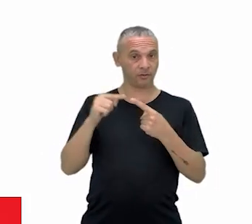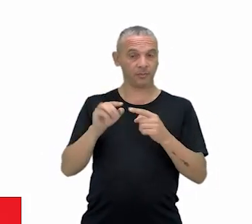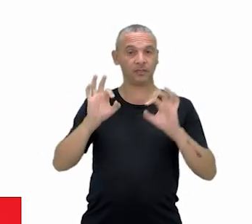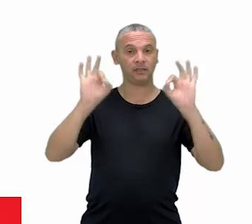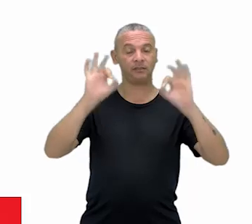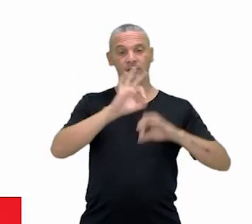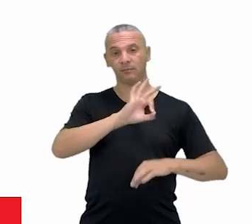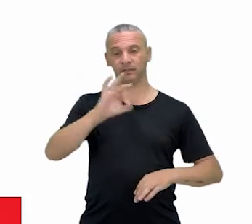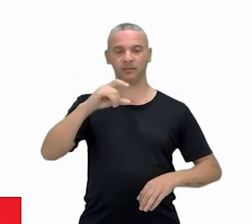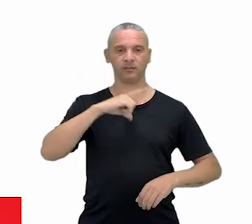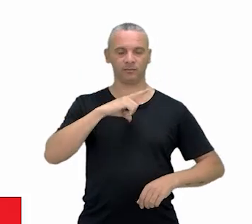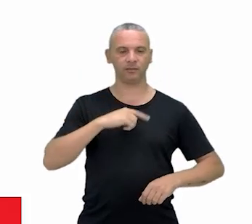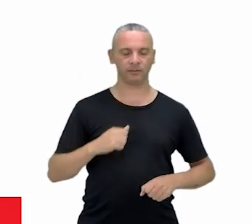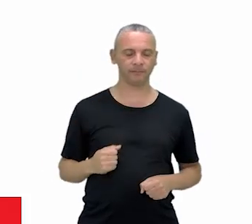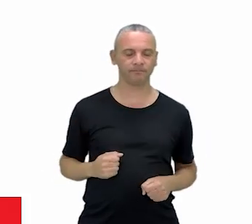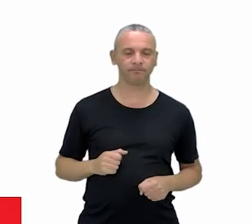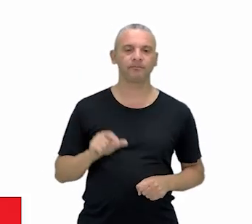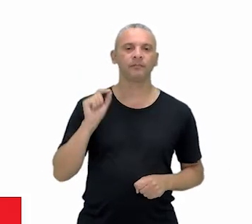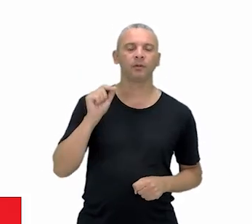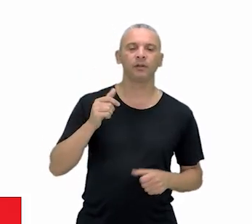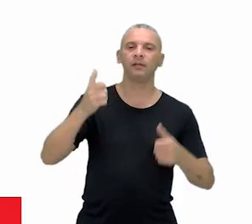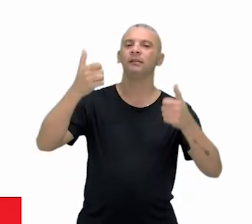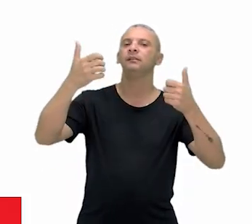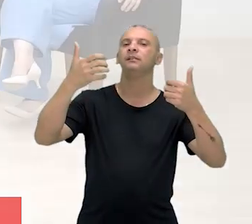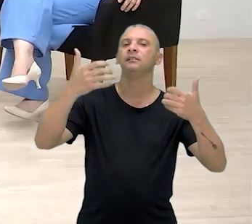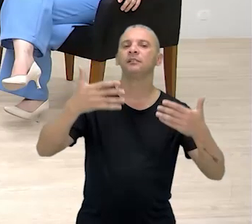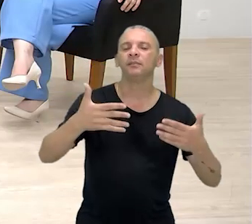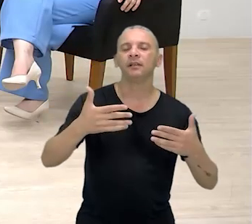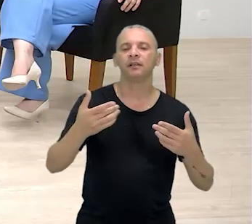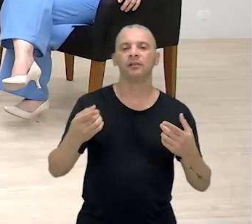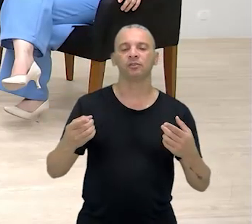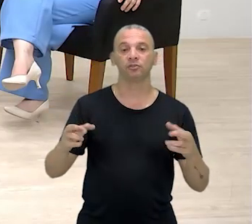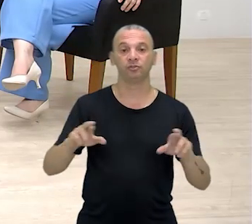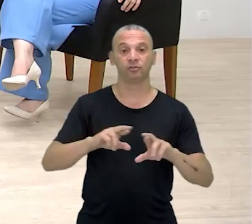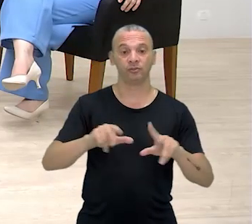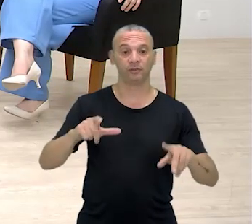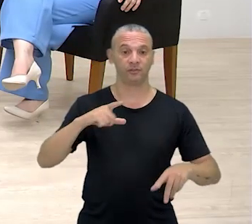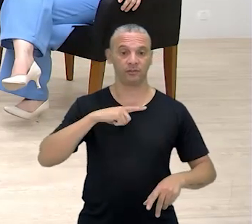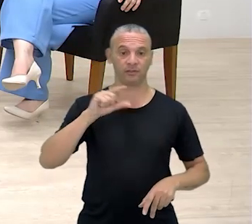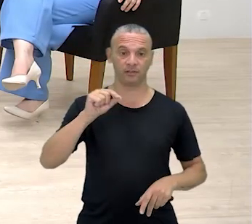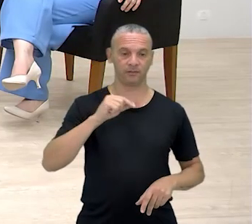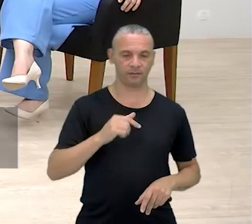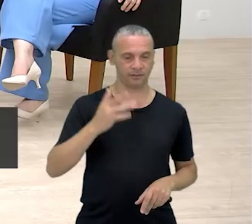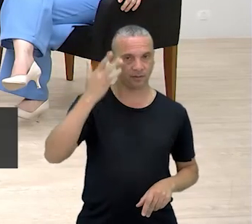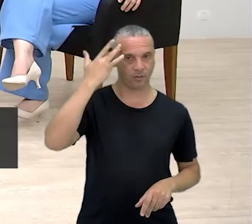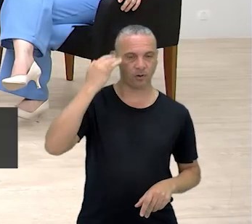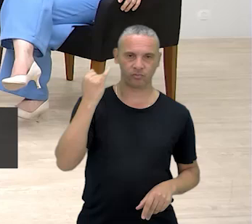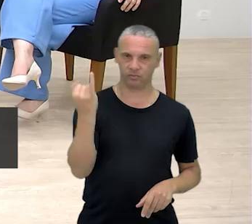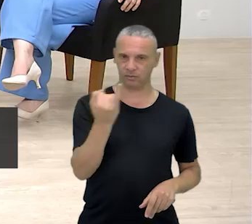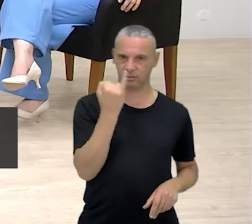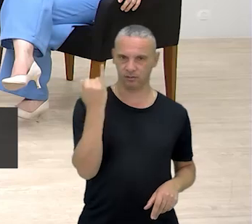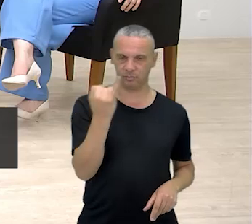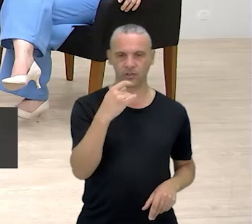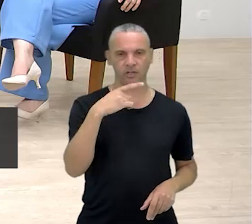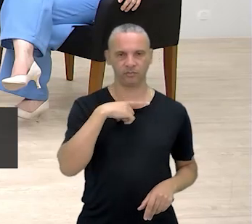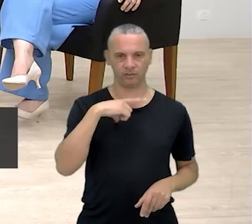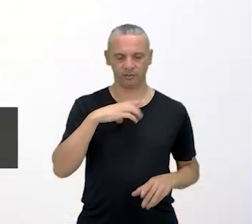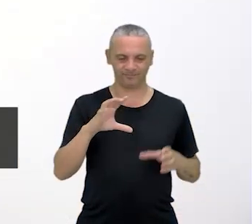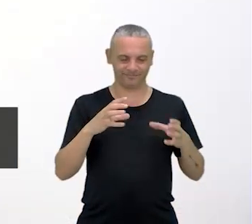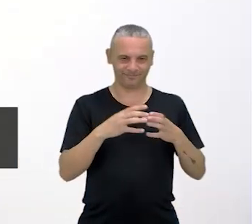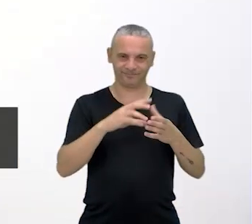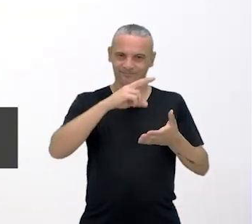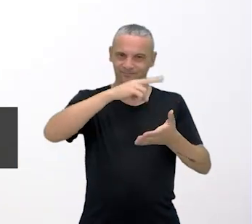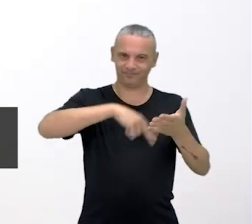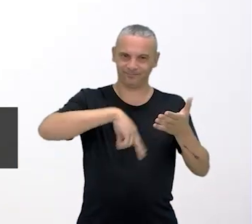E Simone, gostaria de agora fazer o caminho contrário, né? Eu acho que uma coisa importante que tem nos clubes de leitura